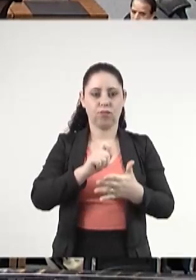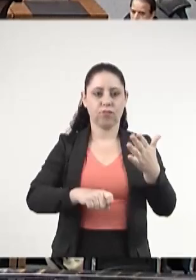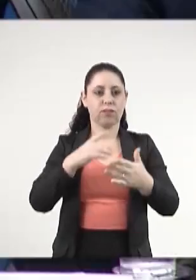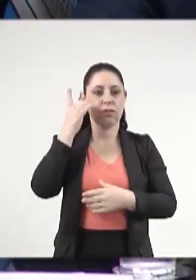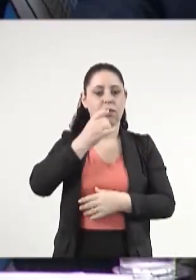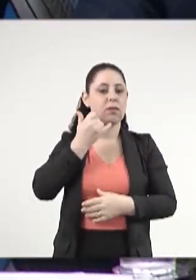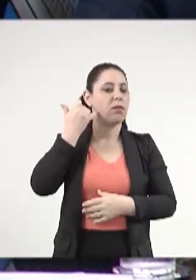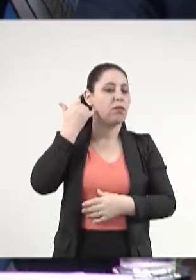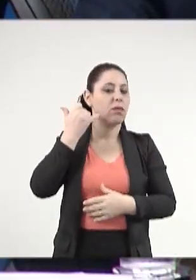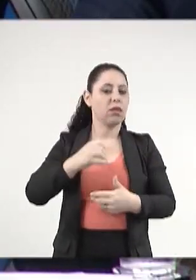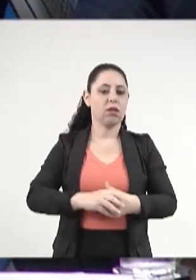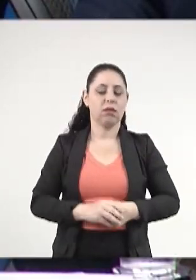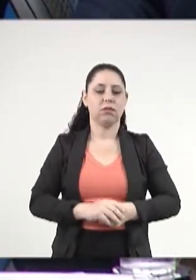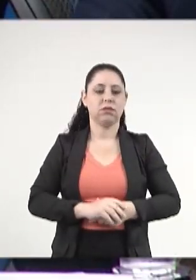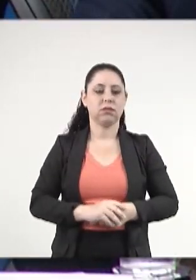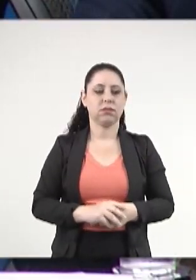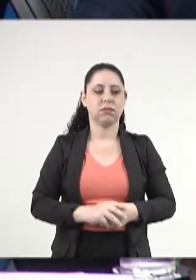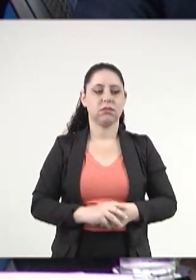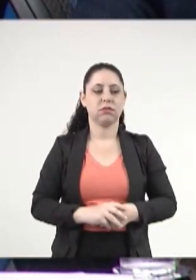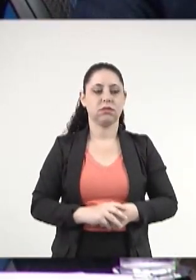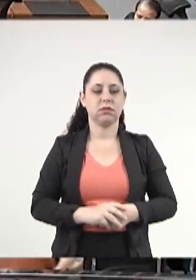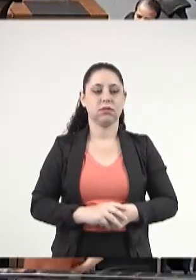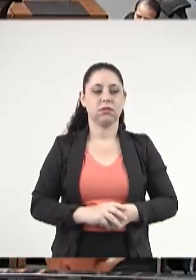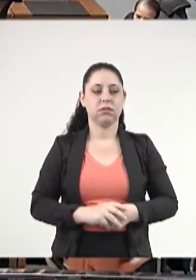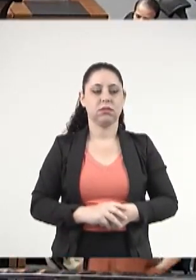deputado Jamilson.